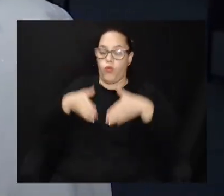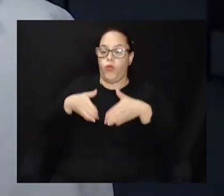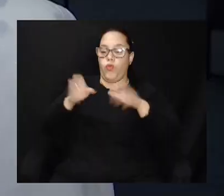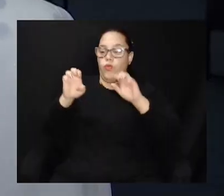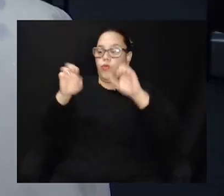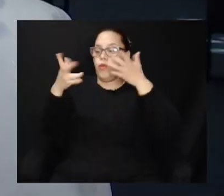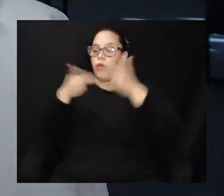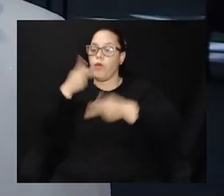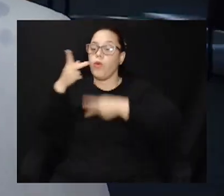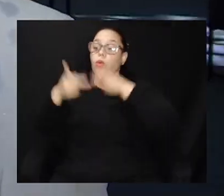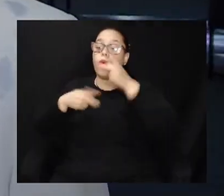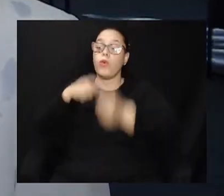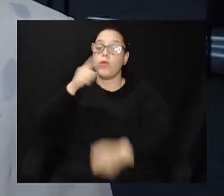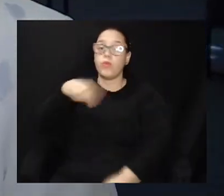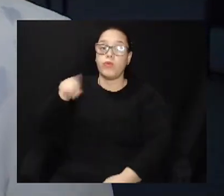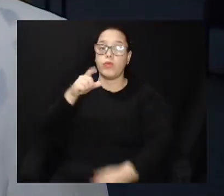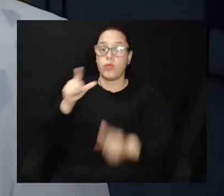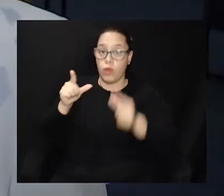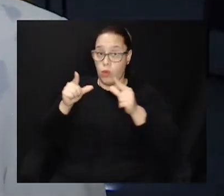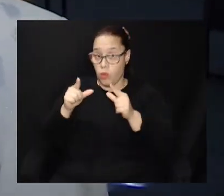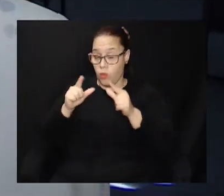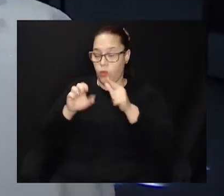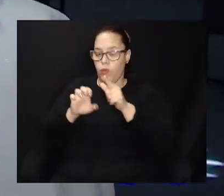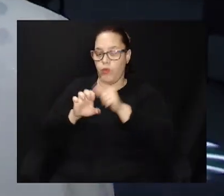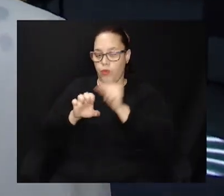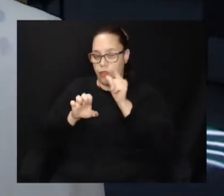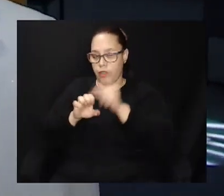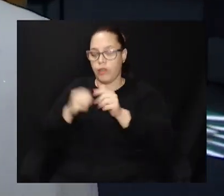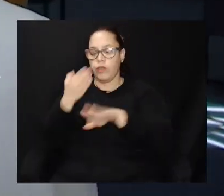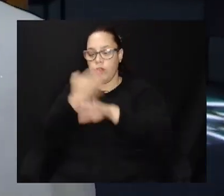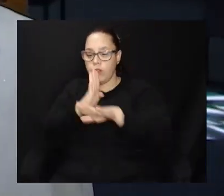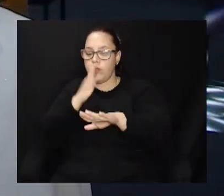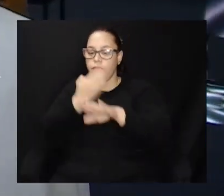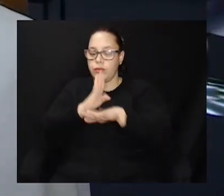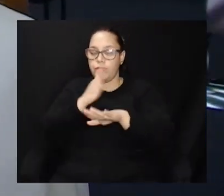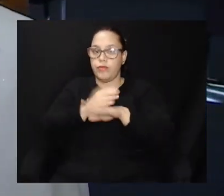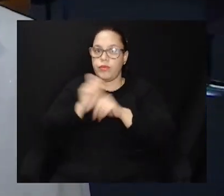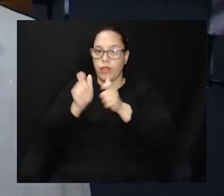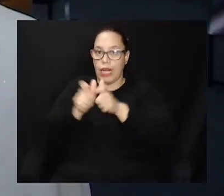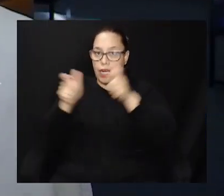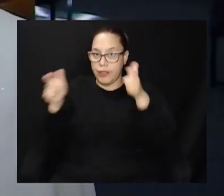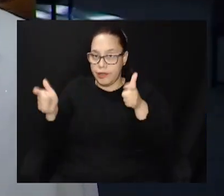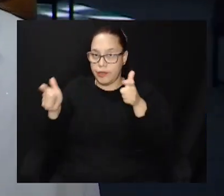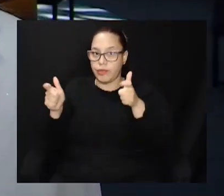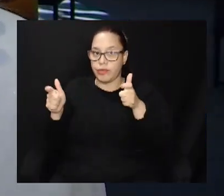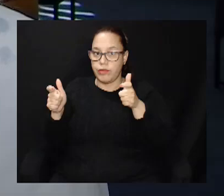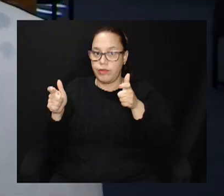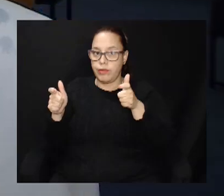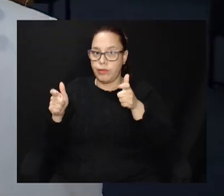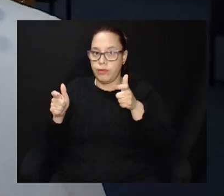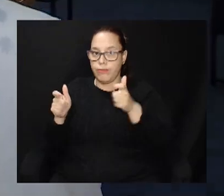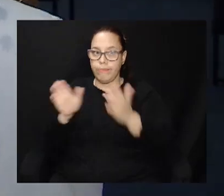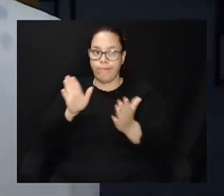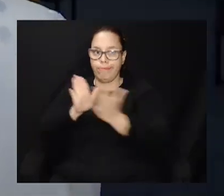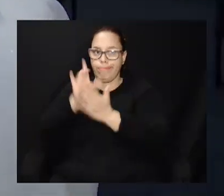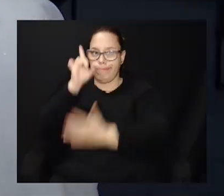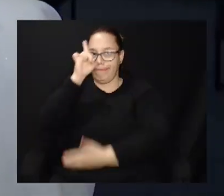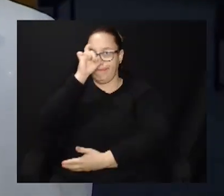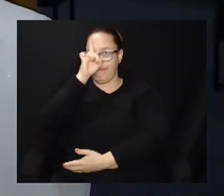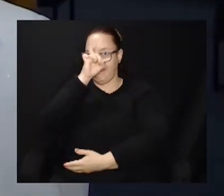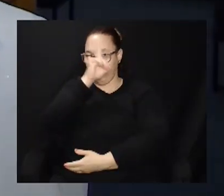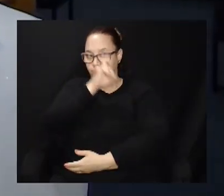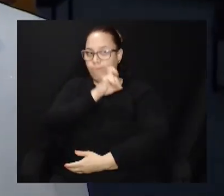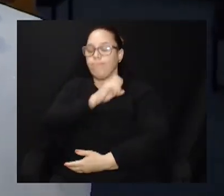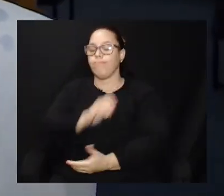pequeno empreendedor, né? Capacitá-lo para que ele possa crescer, né? Para ele possa enfrentar os desafios que sempre